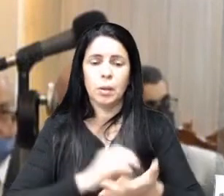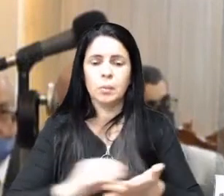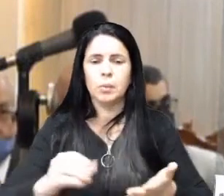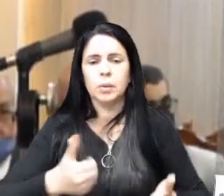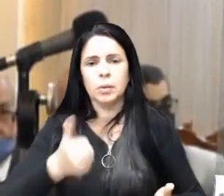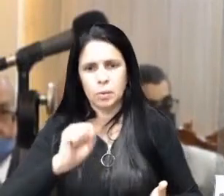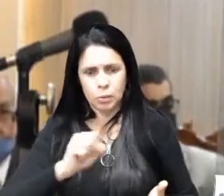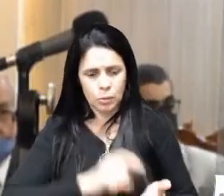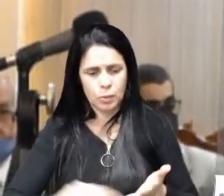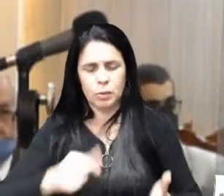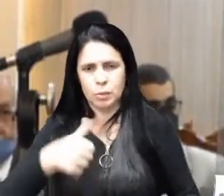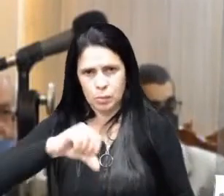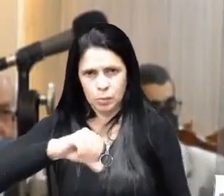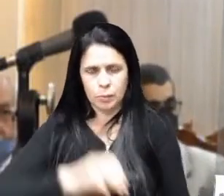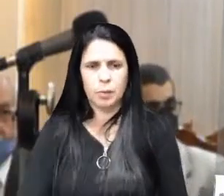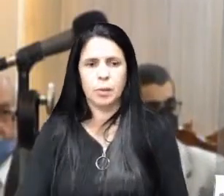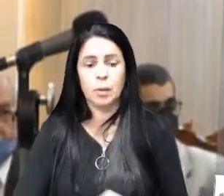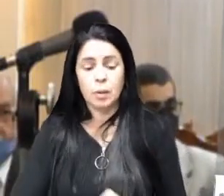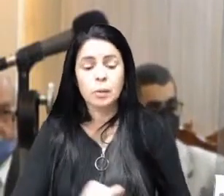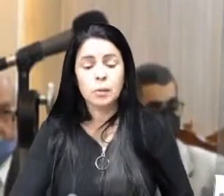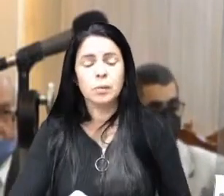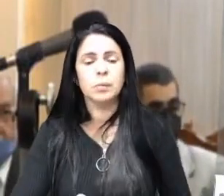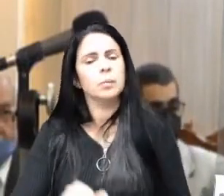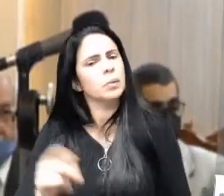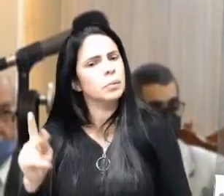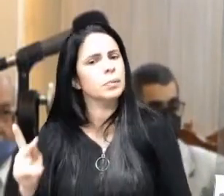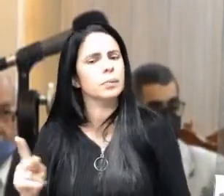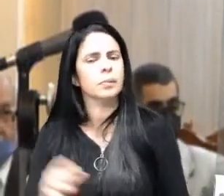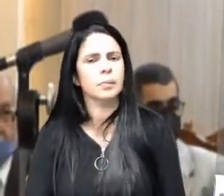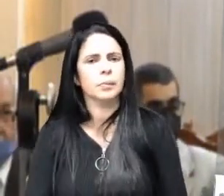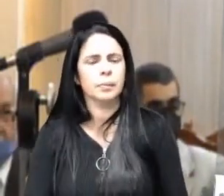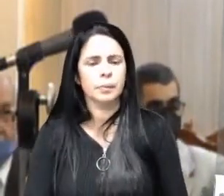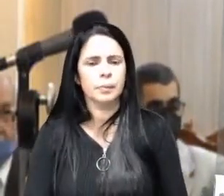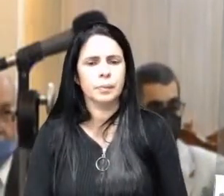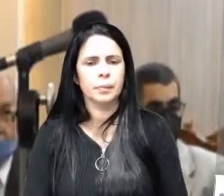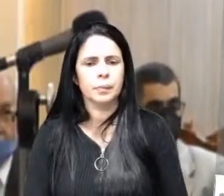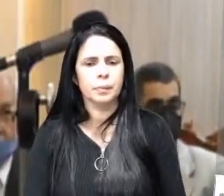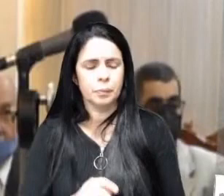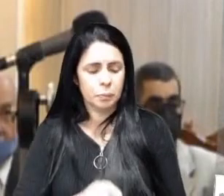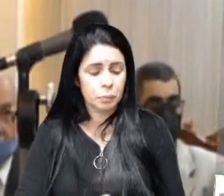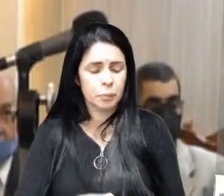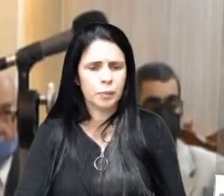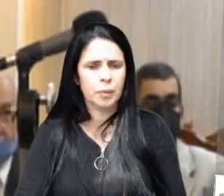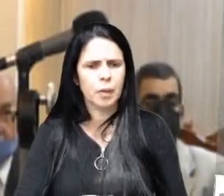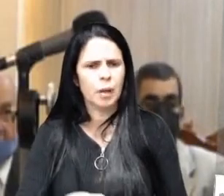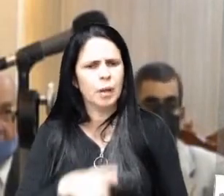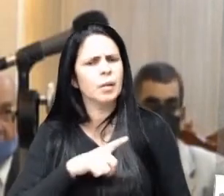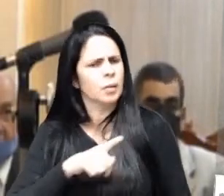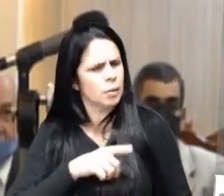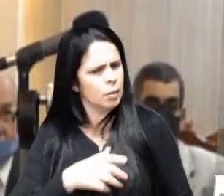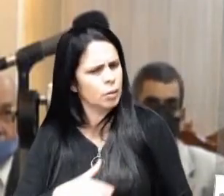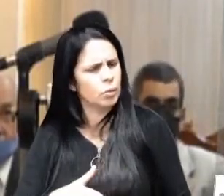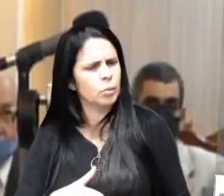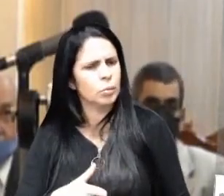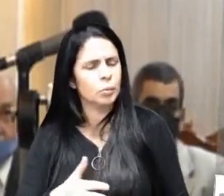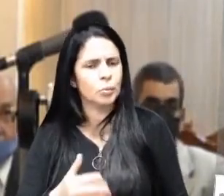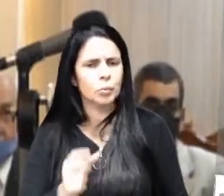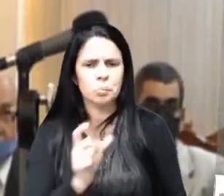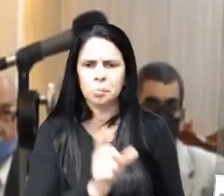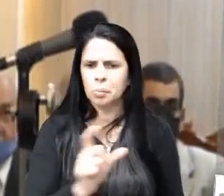18:9, e disse também esta parábola: a uns que confiavam em si